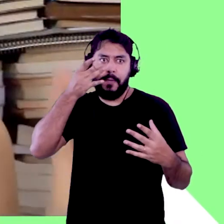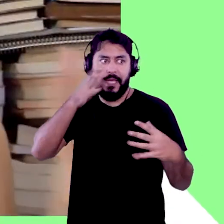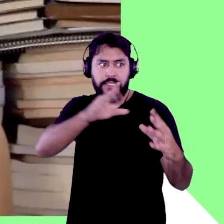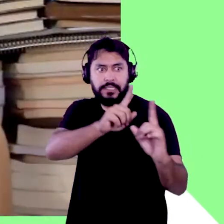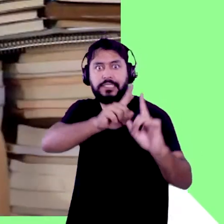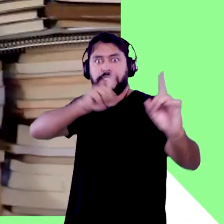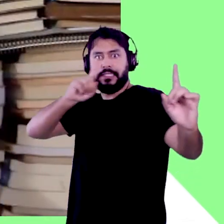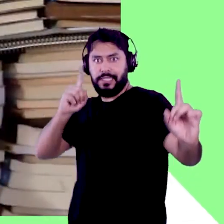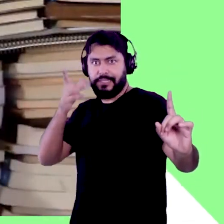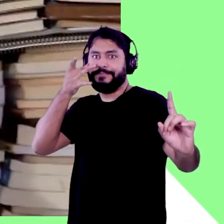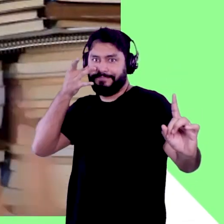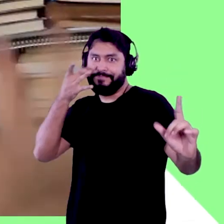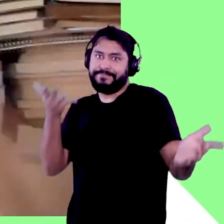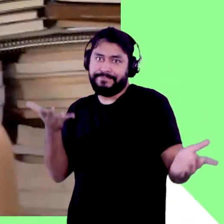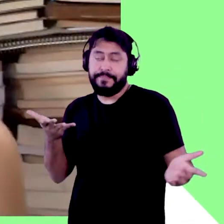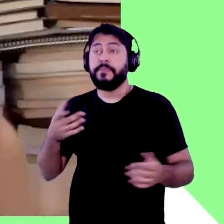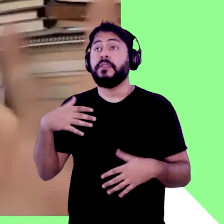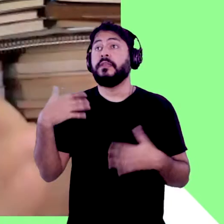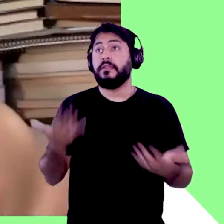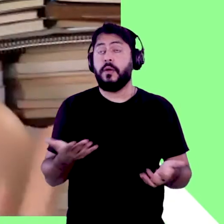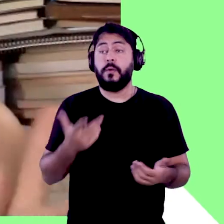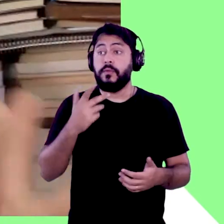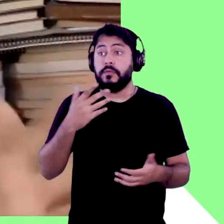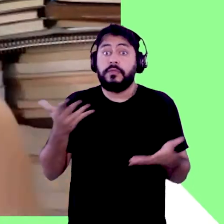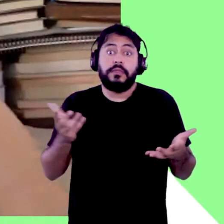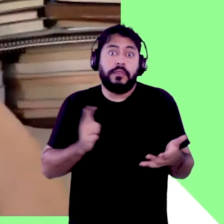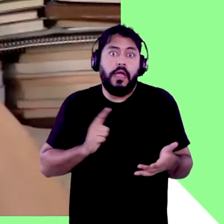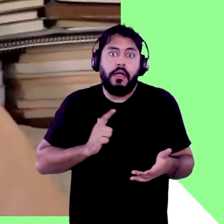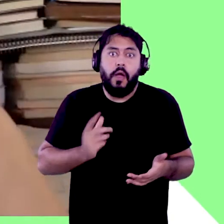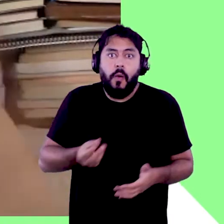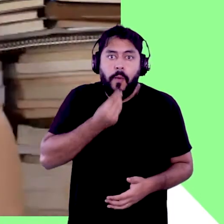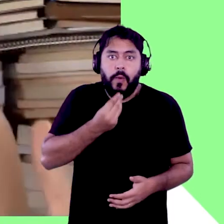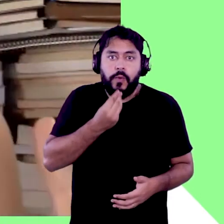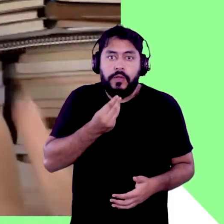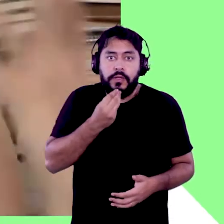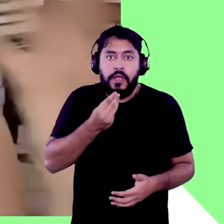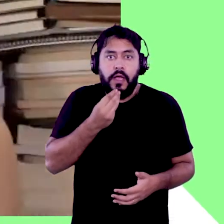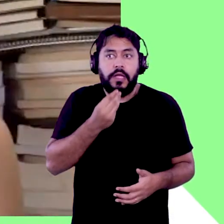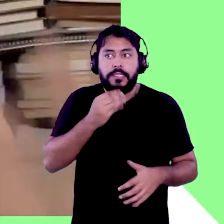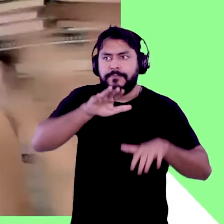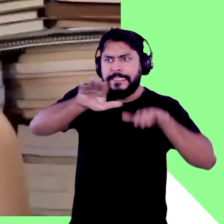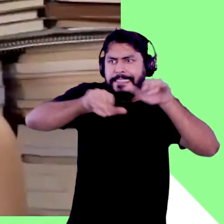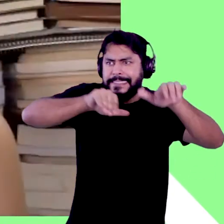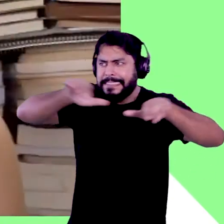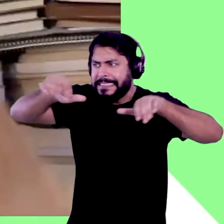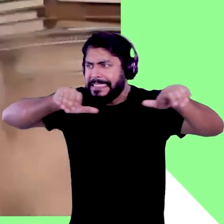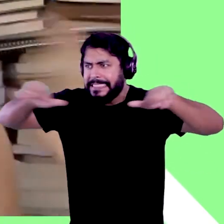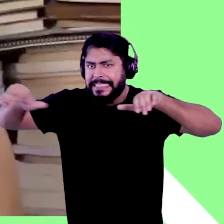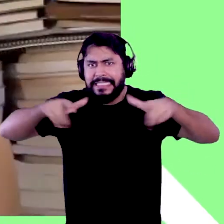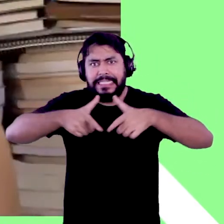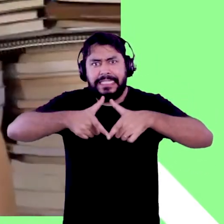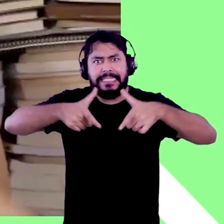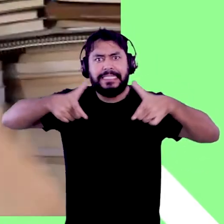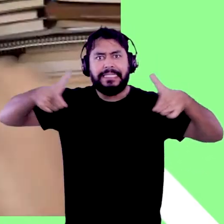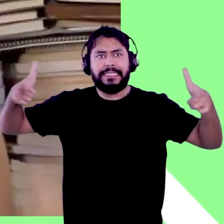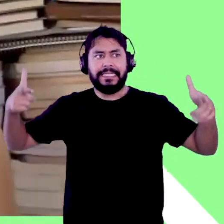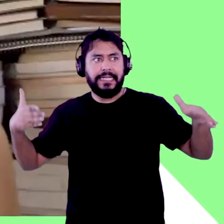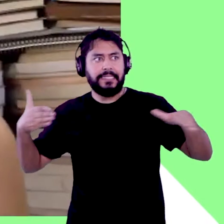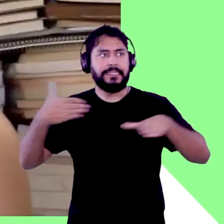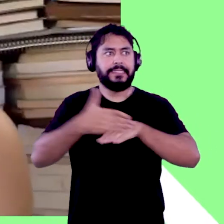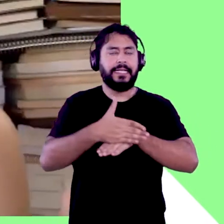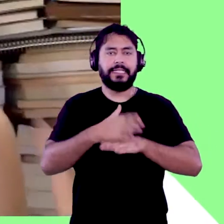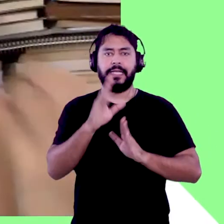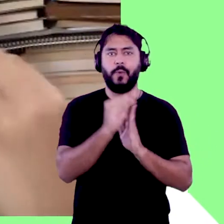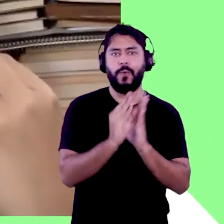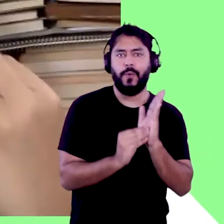grande oportunidade de fazer com que mais pessoas tenham acesso a conteúdos, a